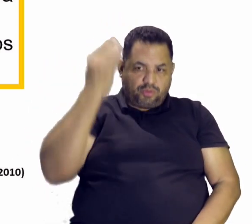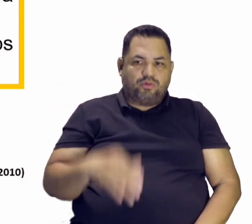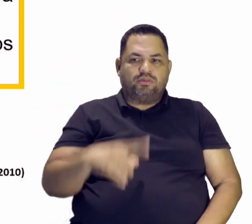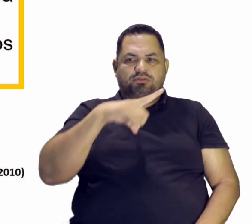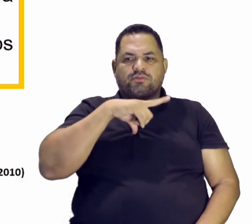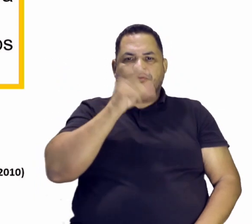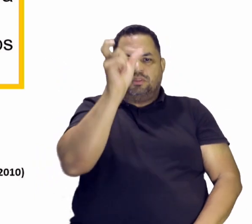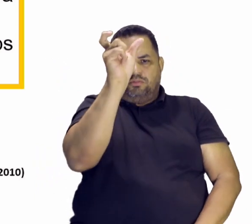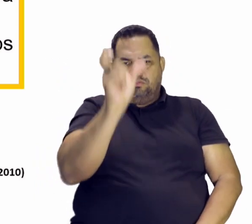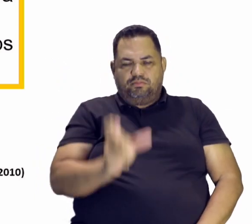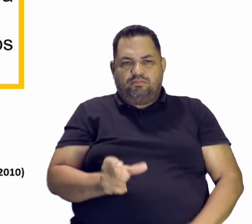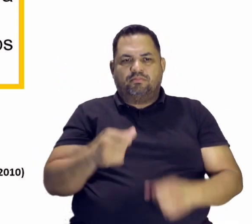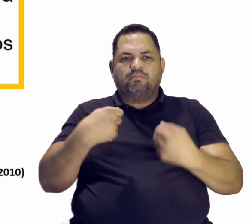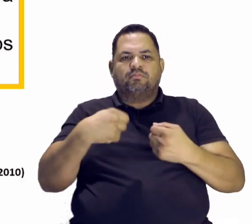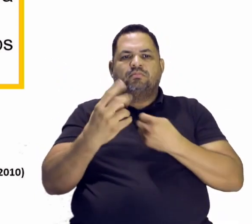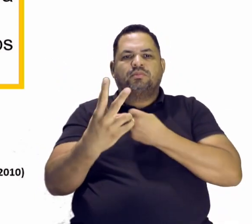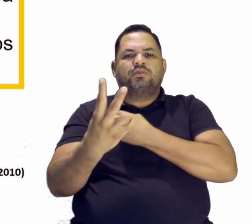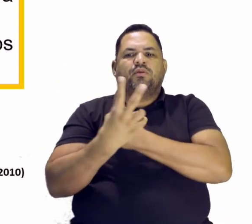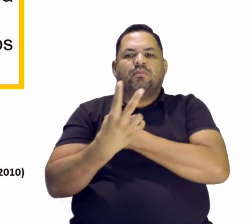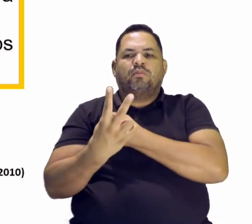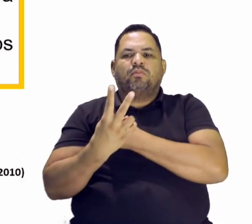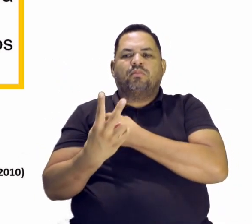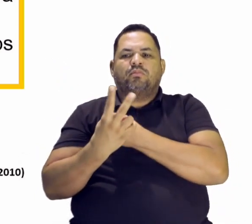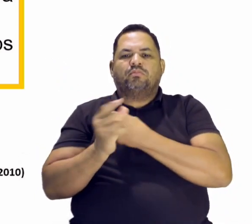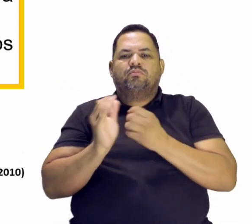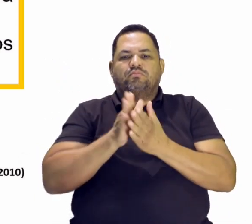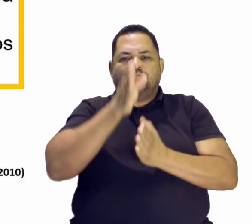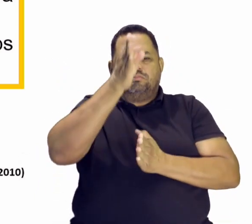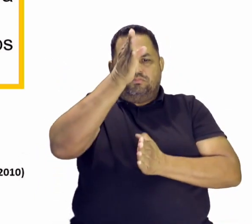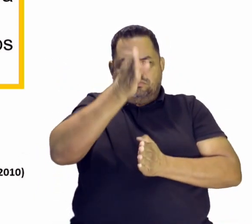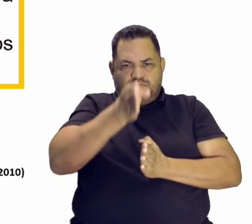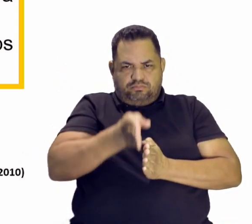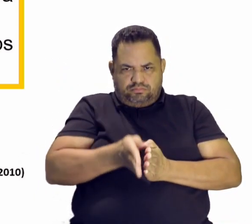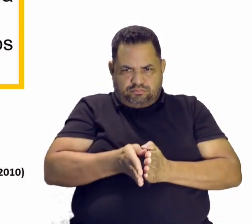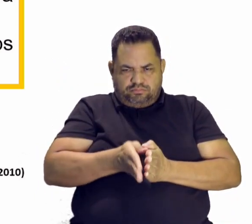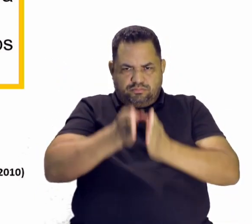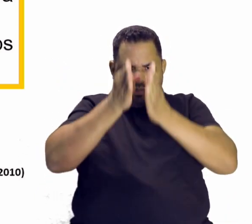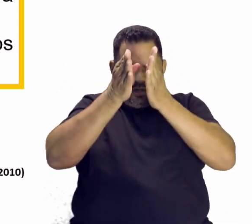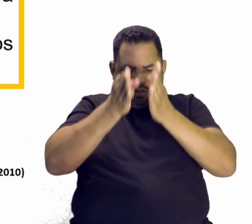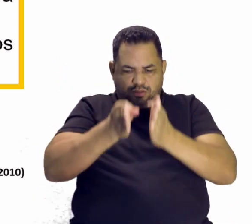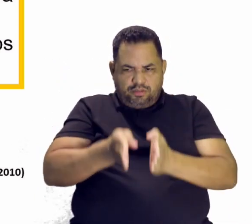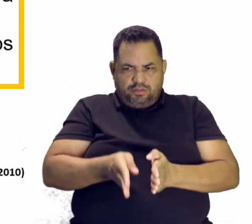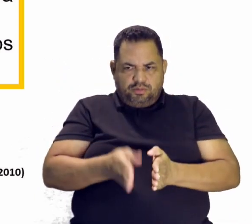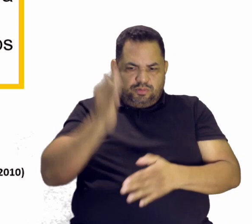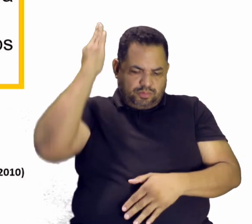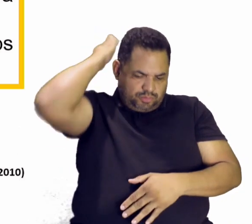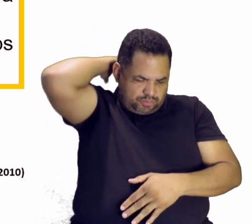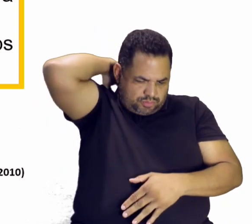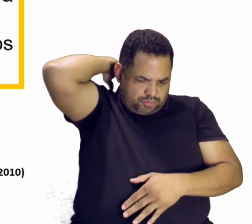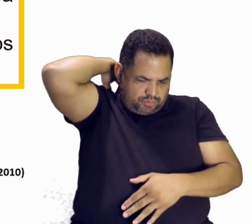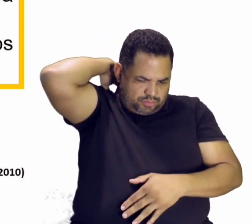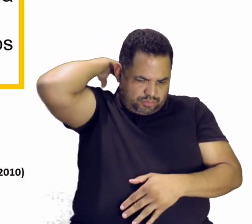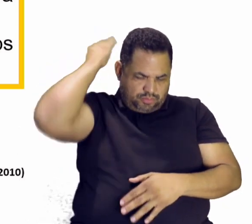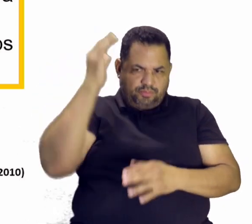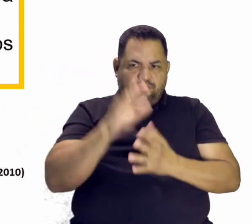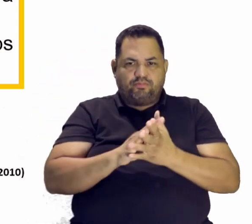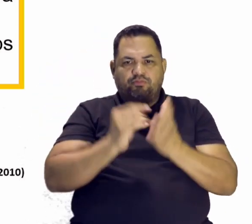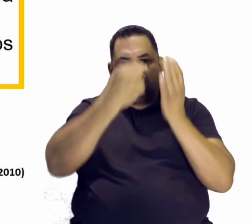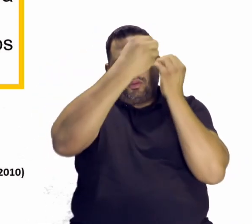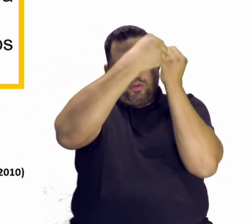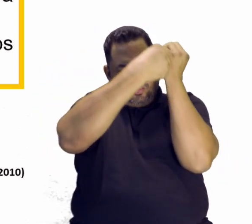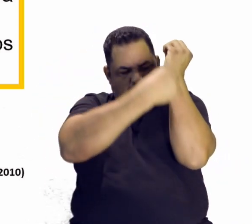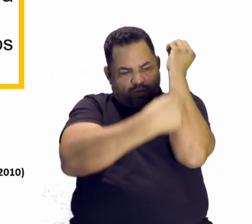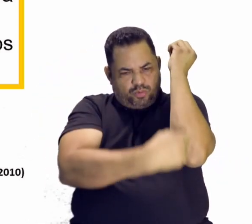uma proteção para esses ossos, né, para essa estrutura esquelética, que precisa estar interligada e que haja,